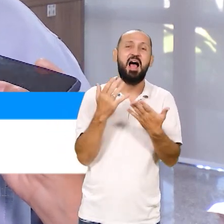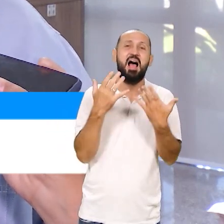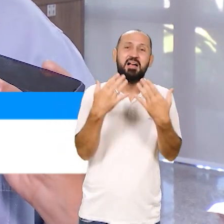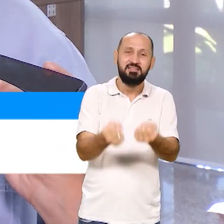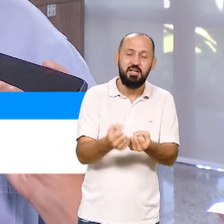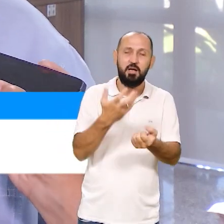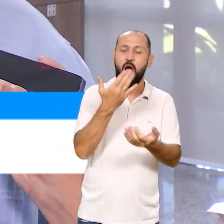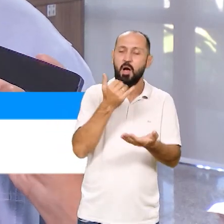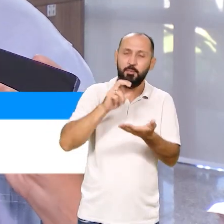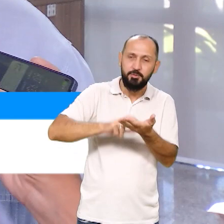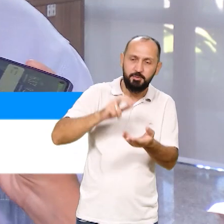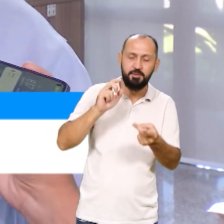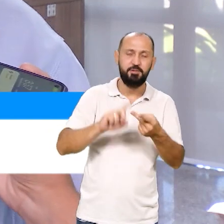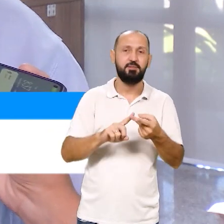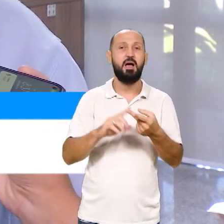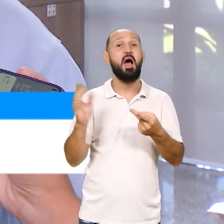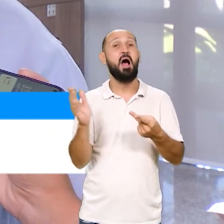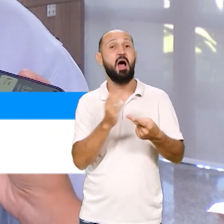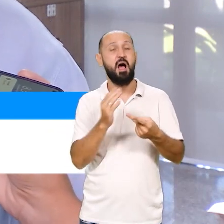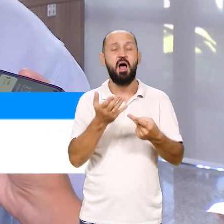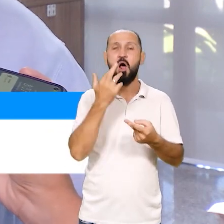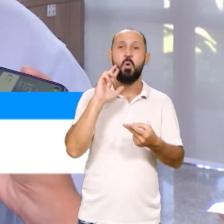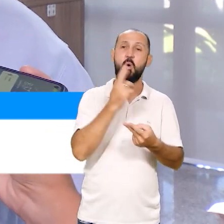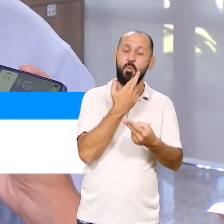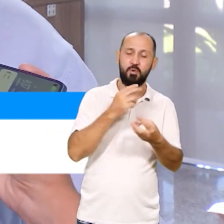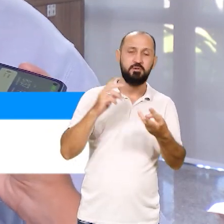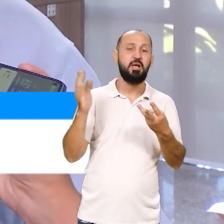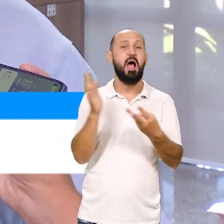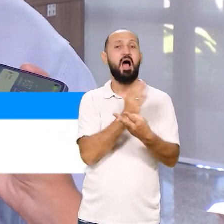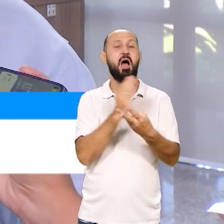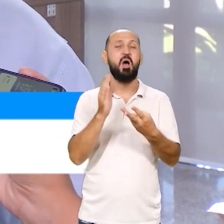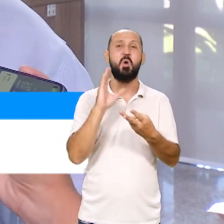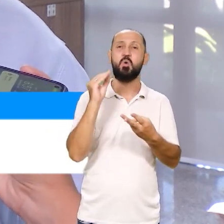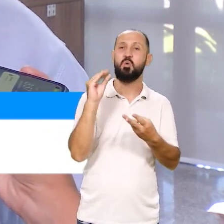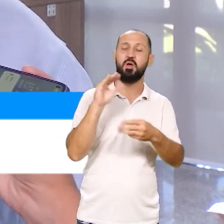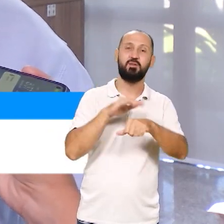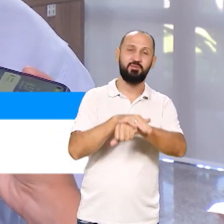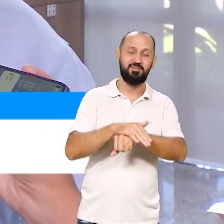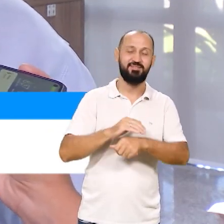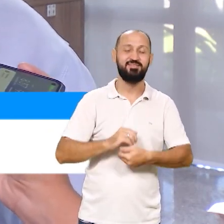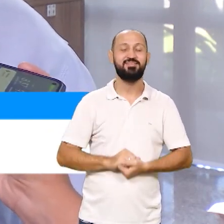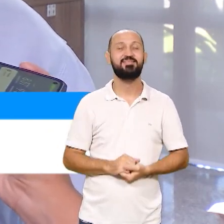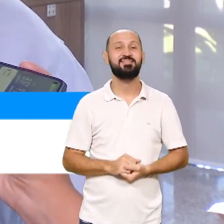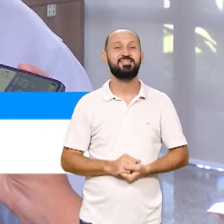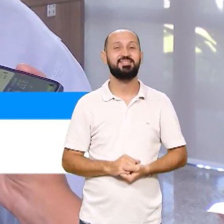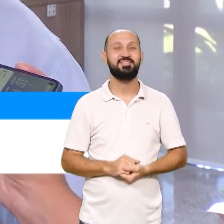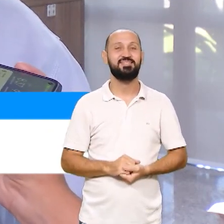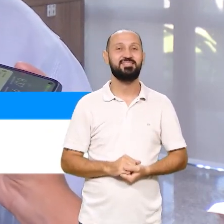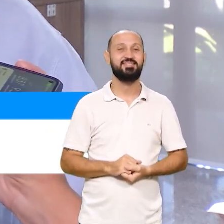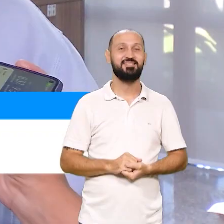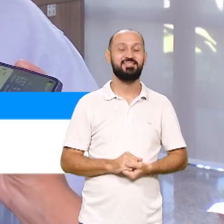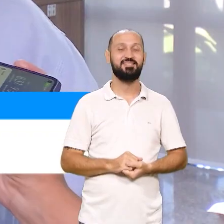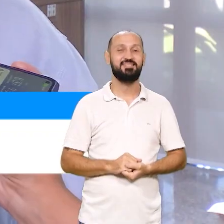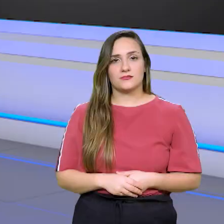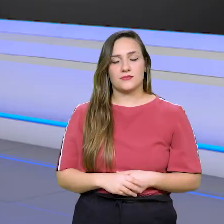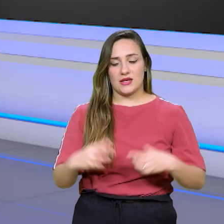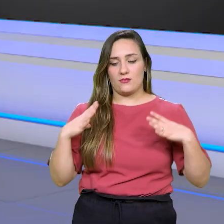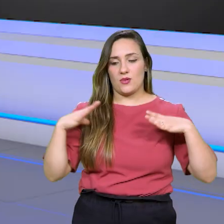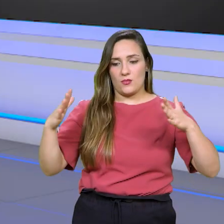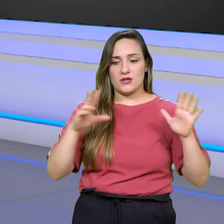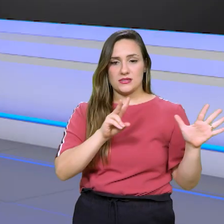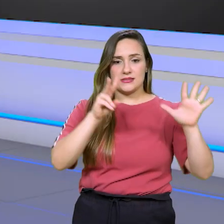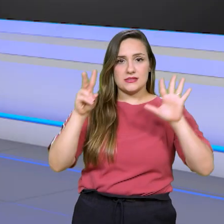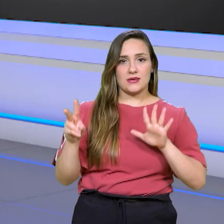Grande. Alguns recebem no café da manhã, outros no almoço e alguns no jantar.